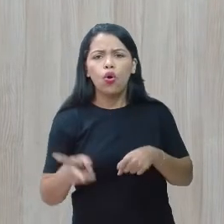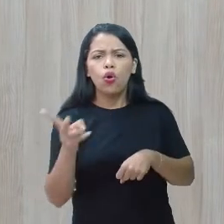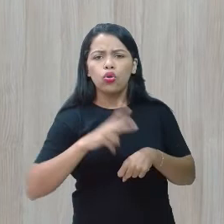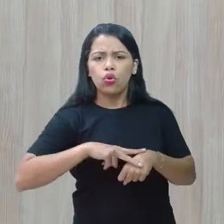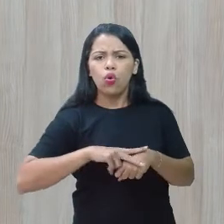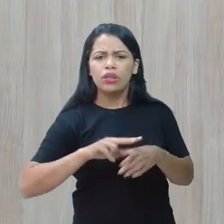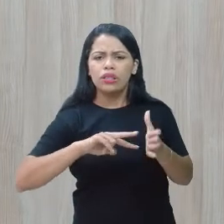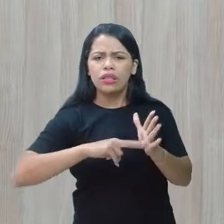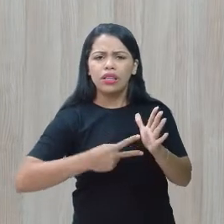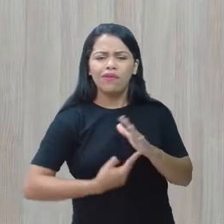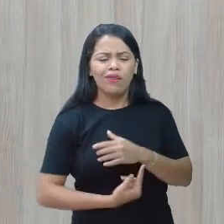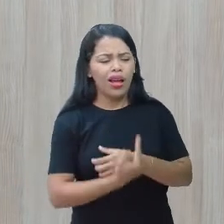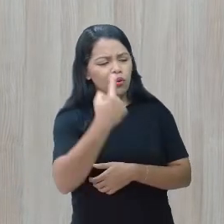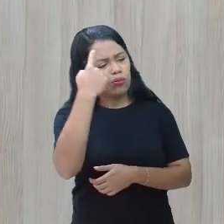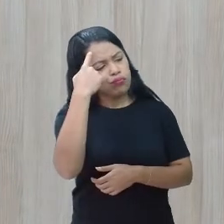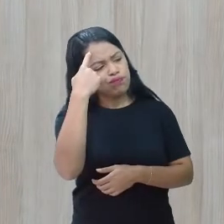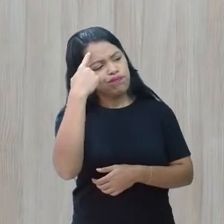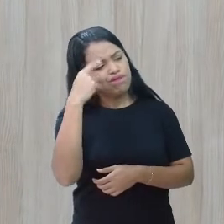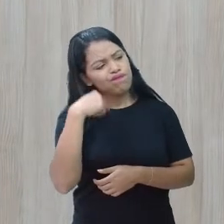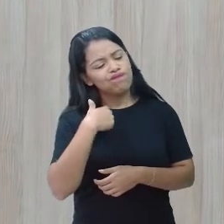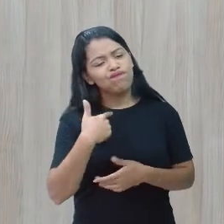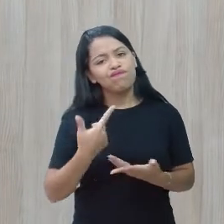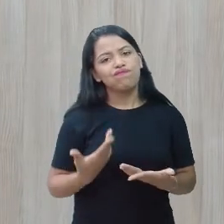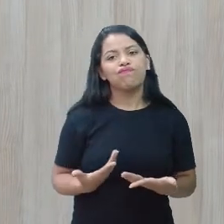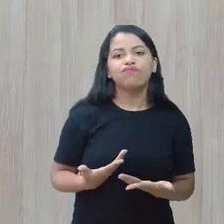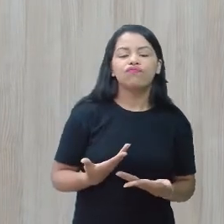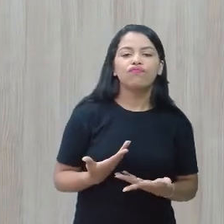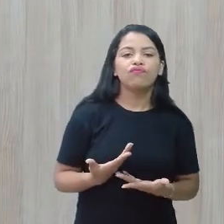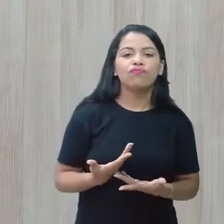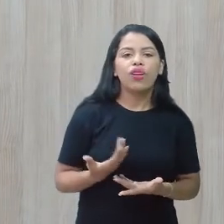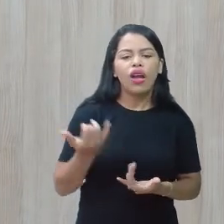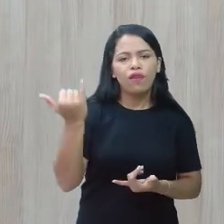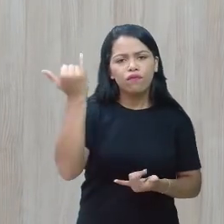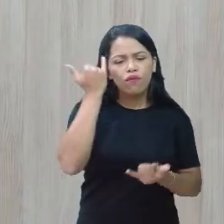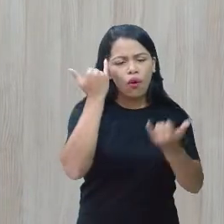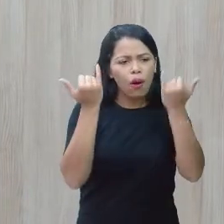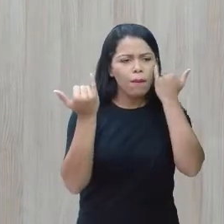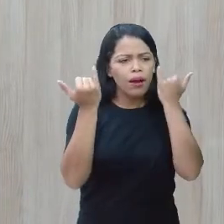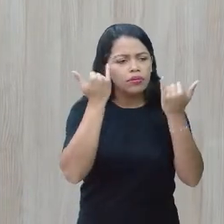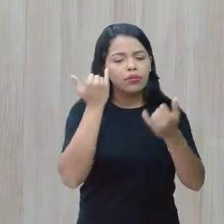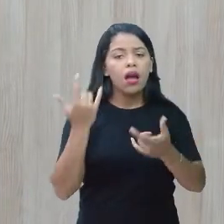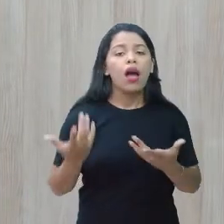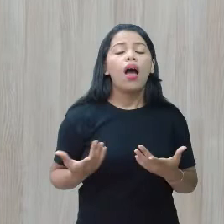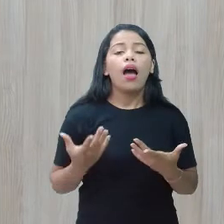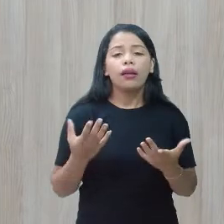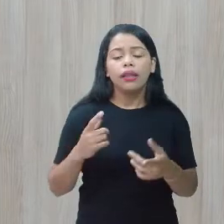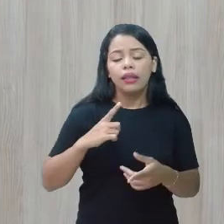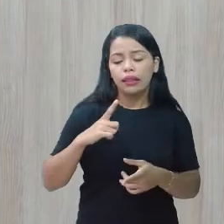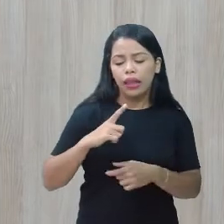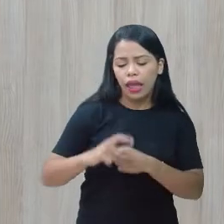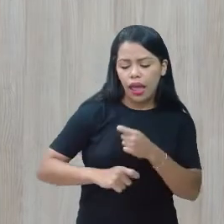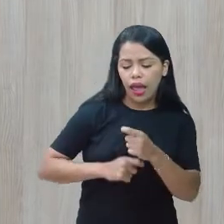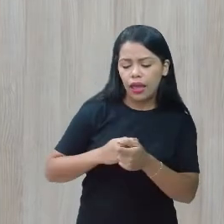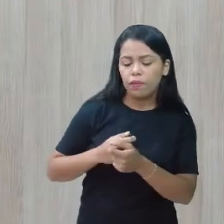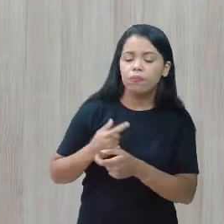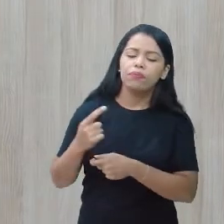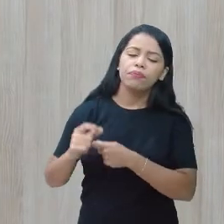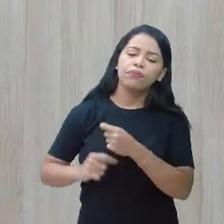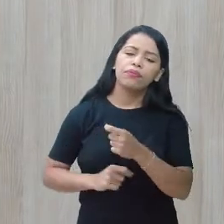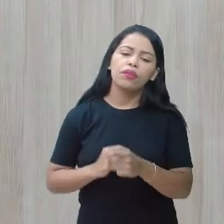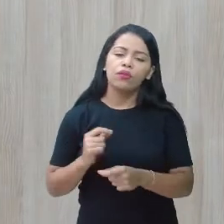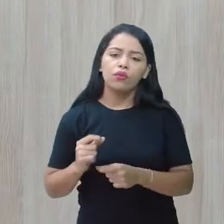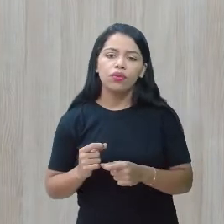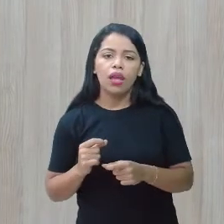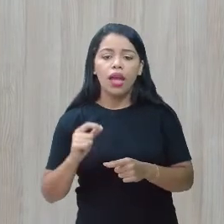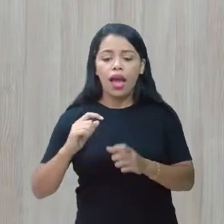sua mente, na sua cabeça que está a informação, a sua mente está a informação, não é? A gente fala assim a cabeça, mas a mente que